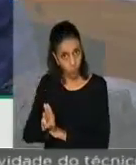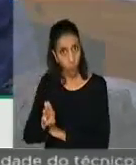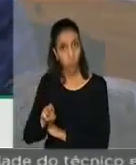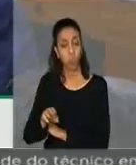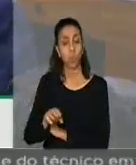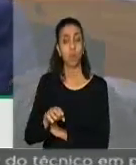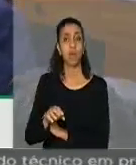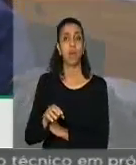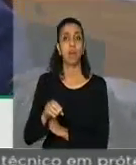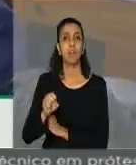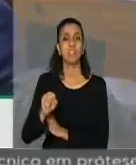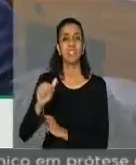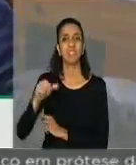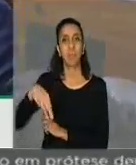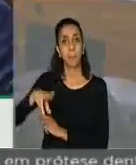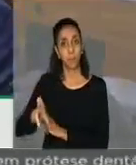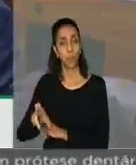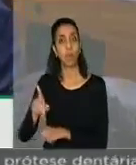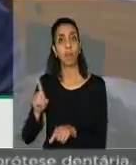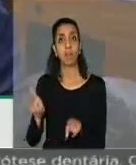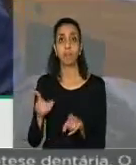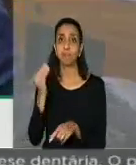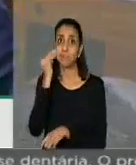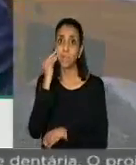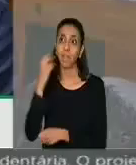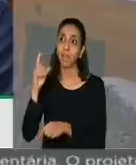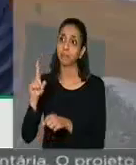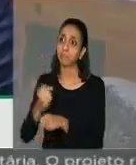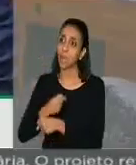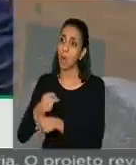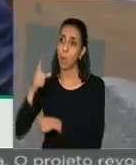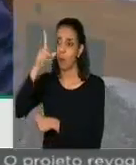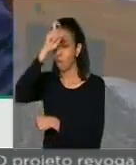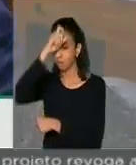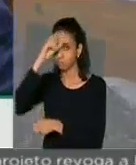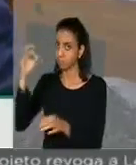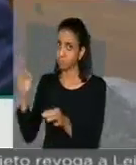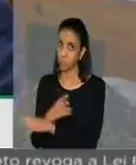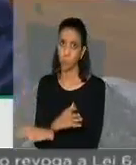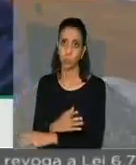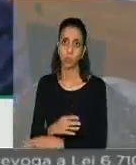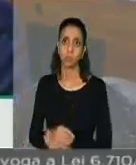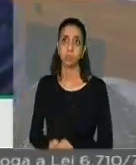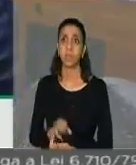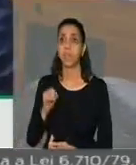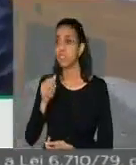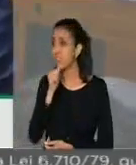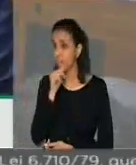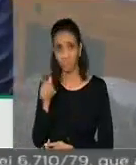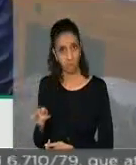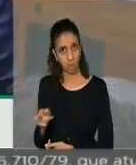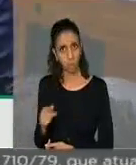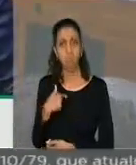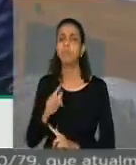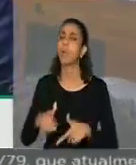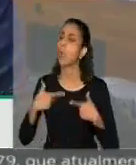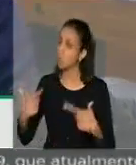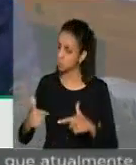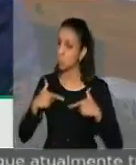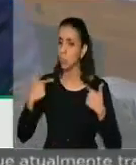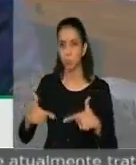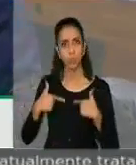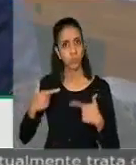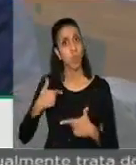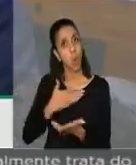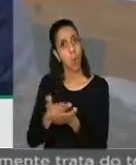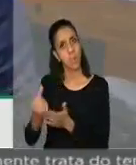Hospital Regional de Divinópolis e colocá-lo em funcionamento o mais breve possível. Enquanto não vê-lo em funcionamento, eu não vou parar a minha luta. Eu comecei